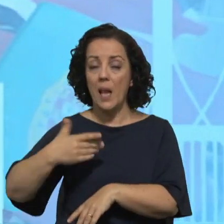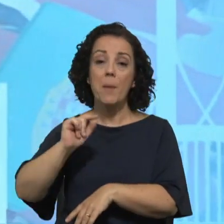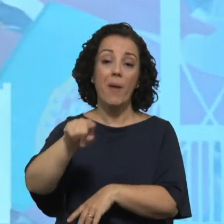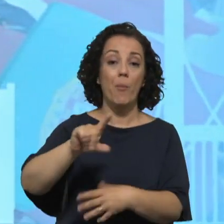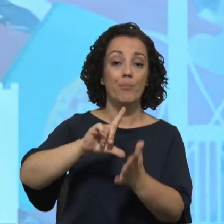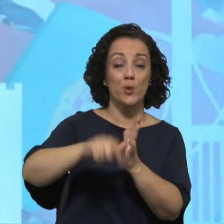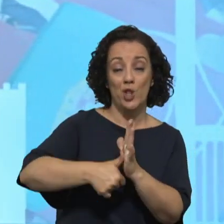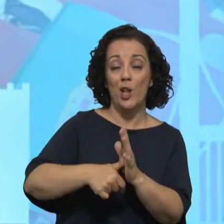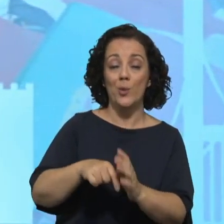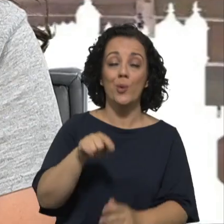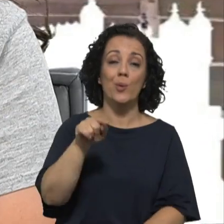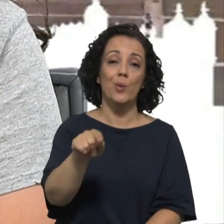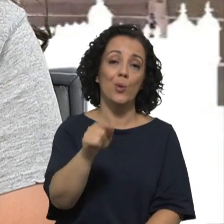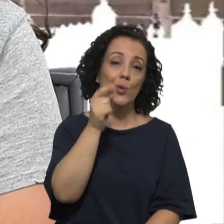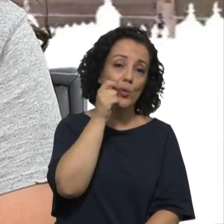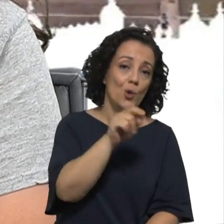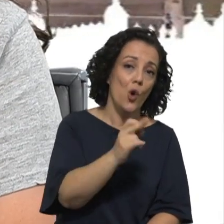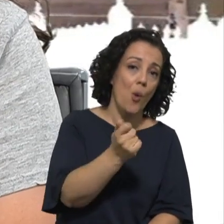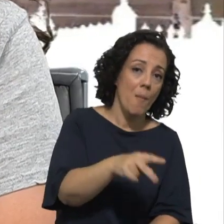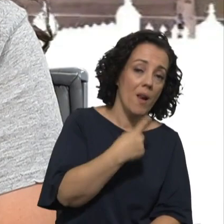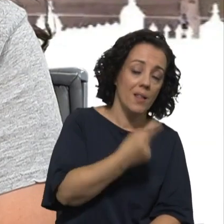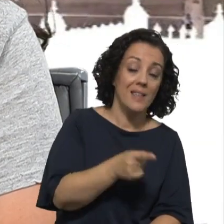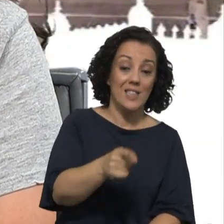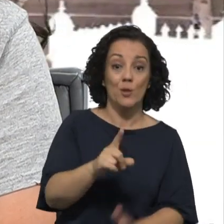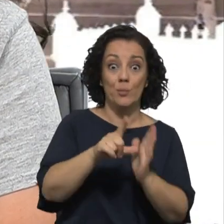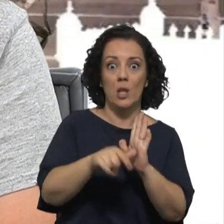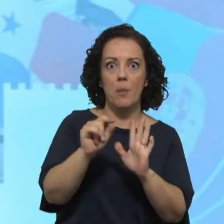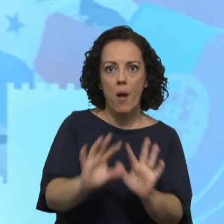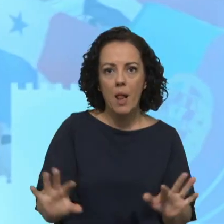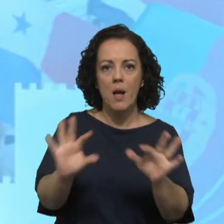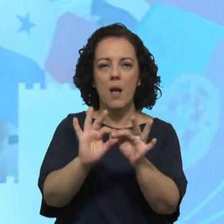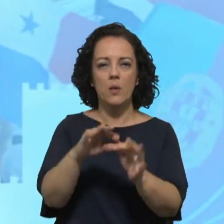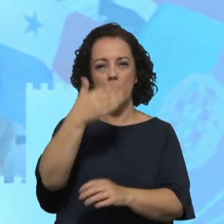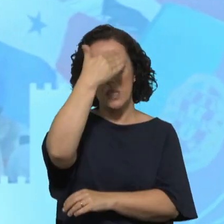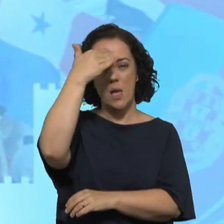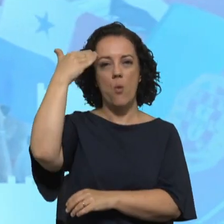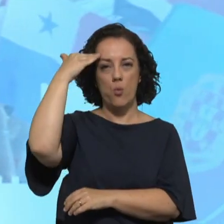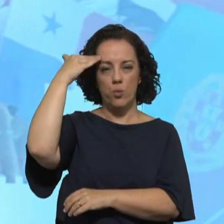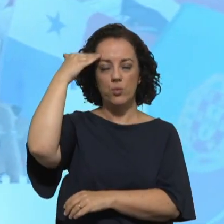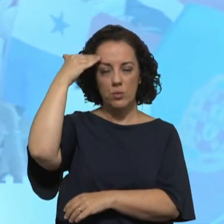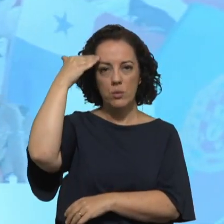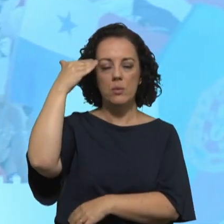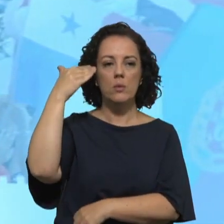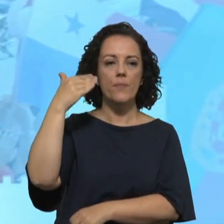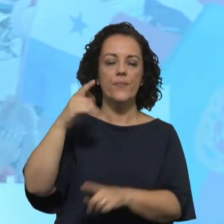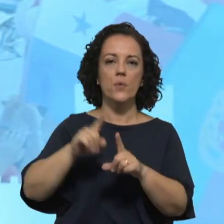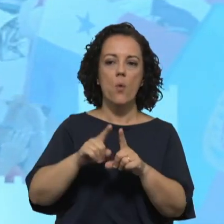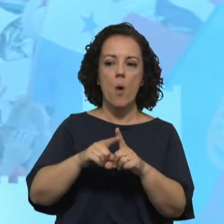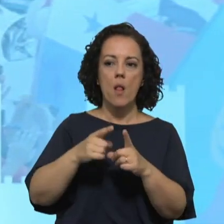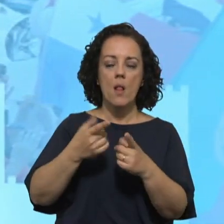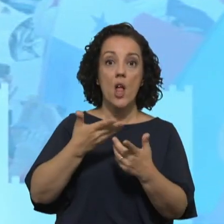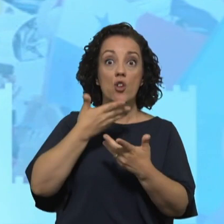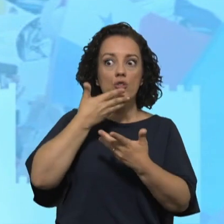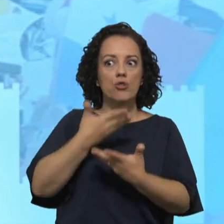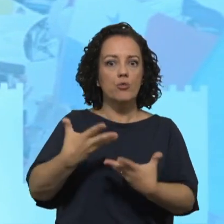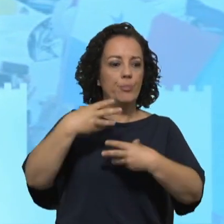referia o Ruben, à questão da saúde mental, esta toda esta experiência de confinamento levou